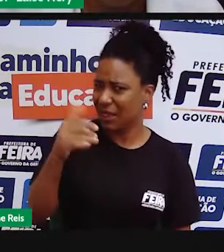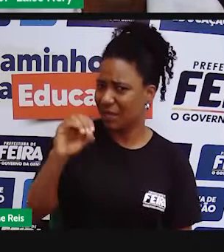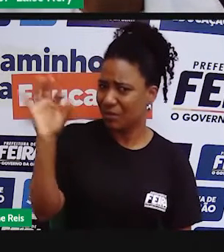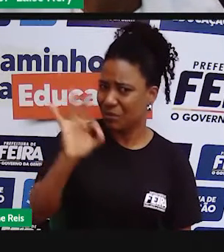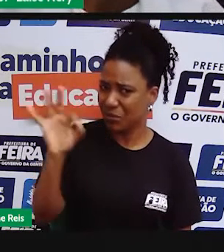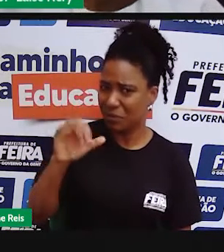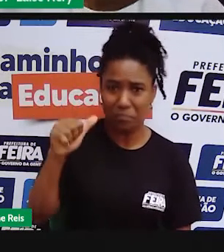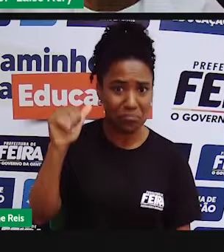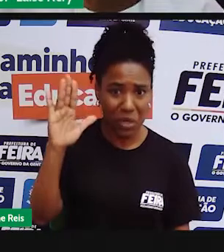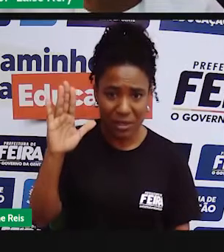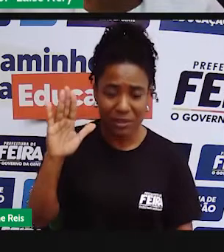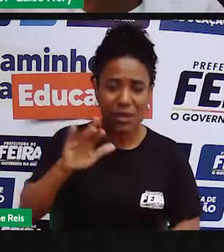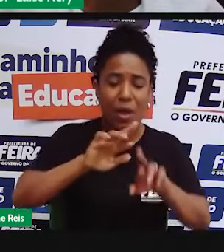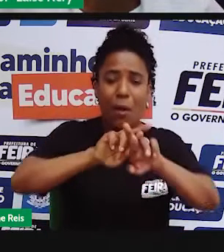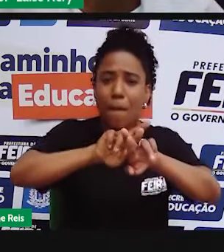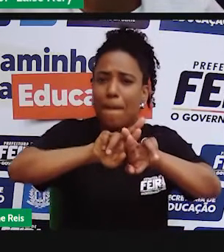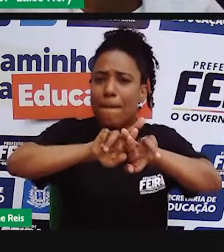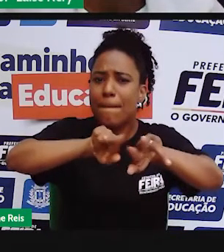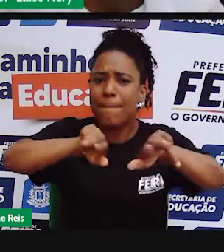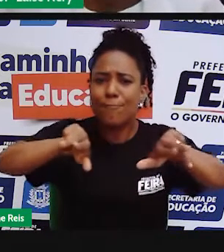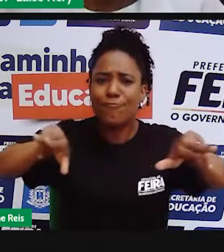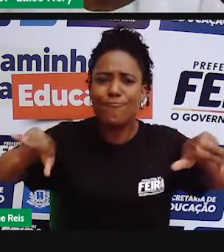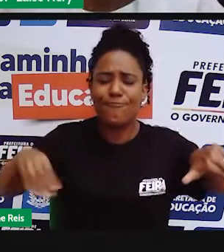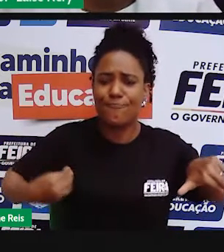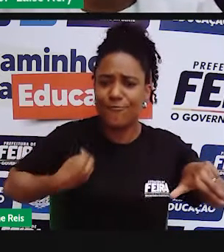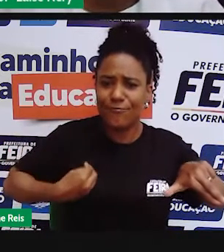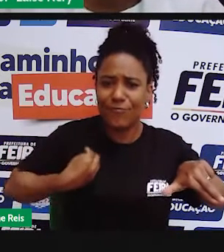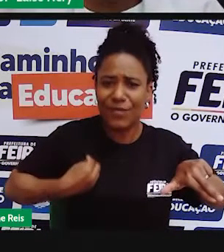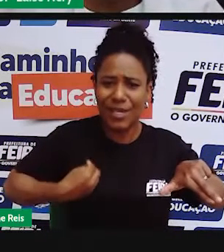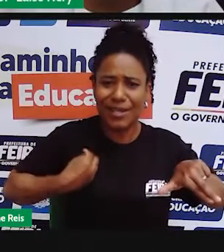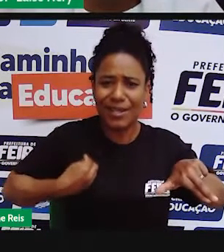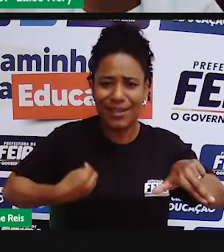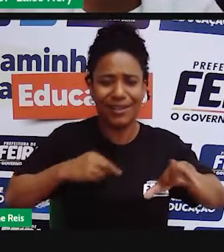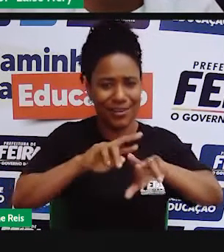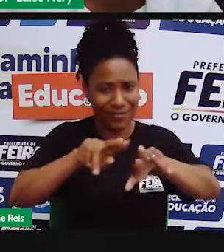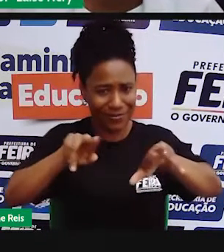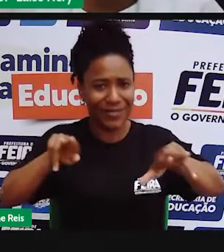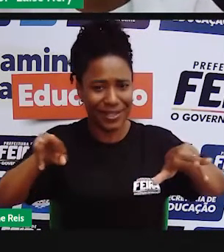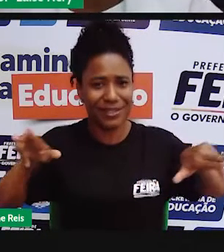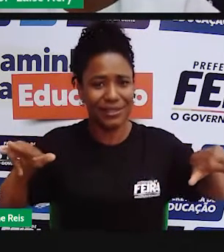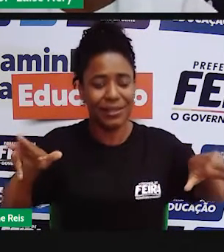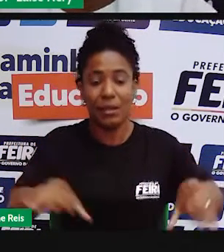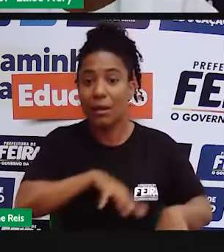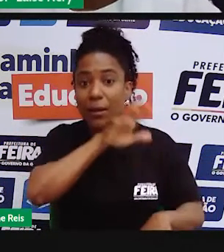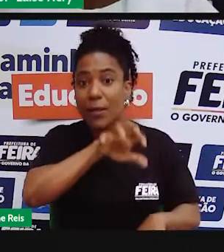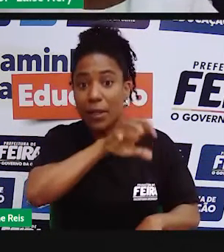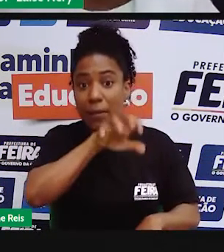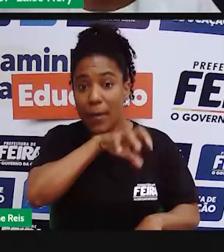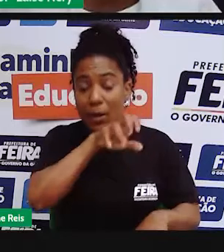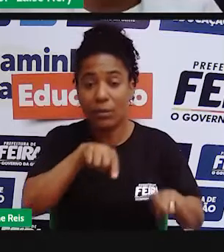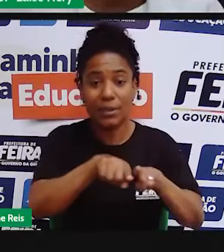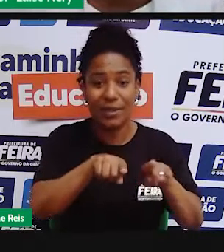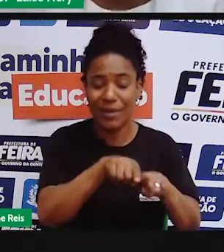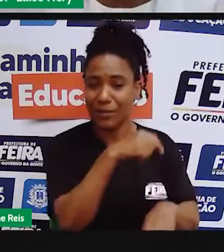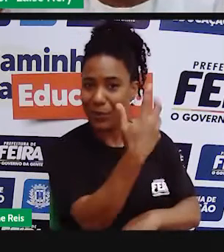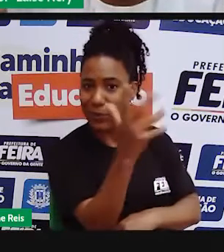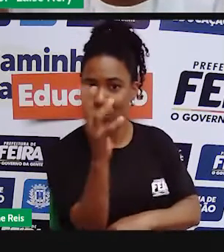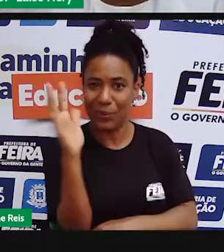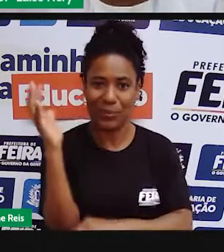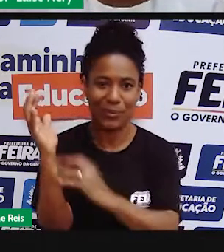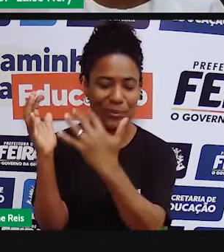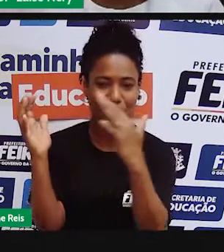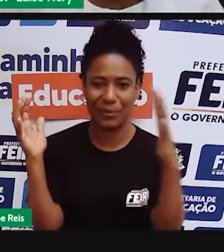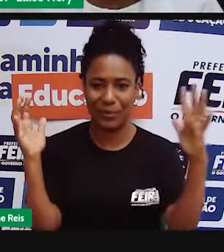Biodiversidade é a grande variedade de formas de vida, animais e vegetais, que são encontrados nos